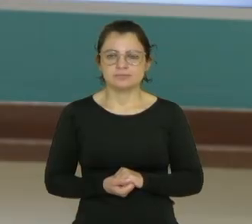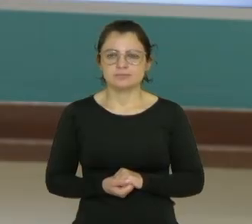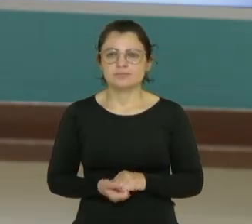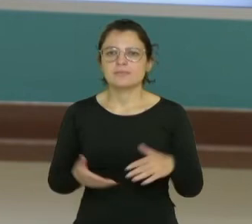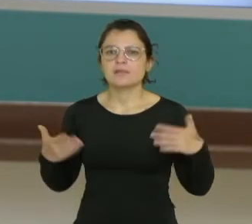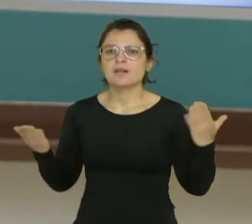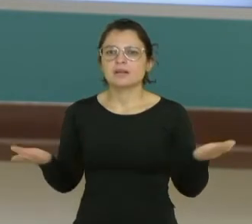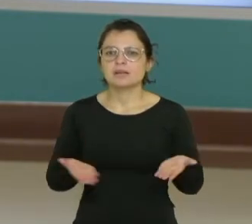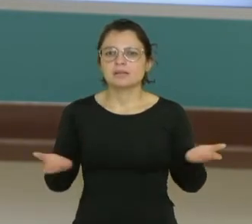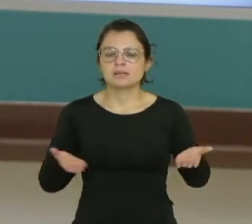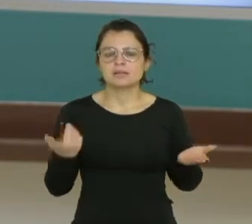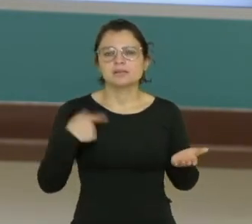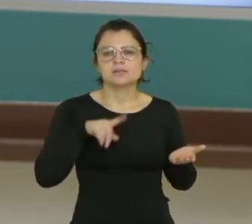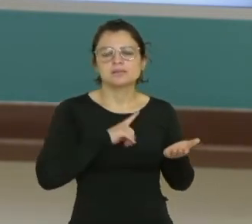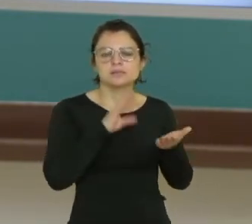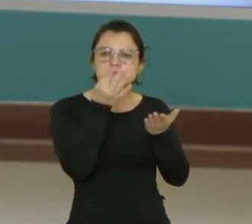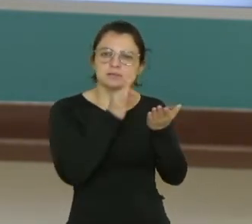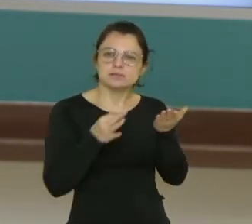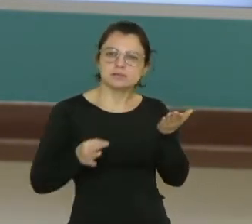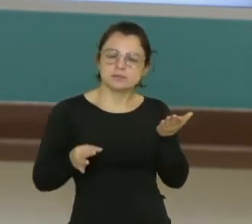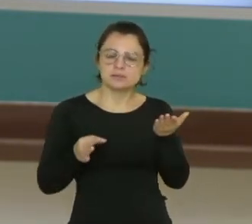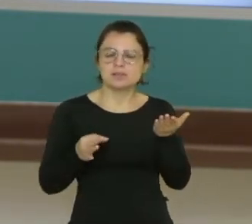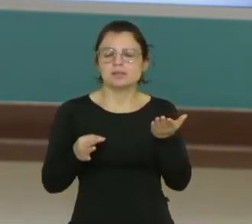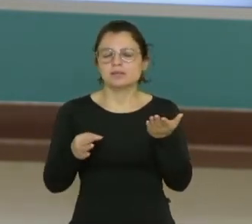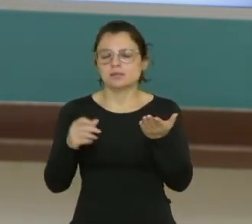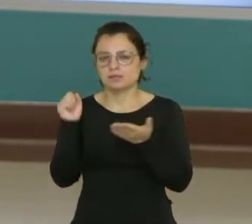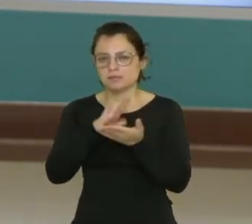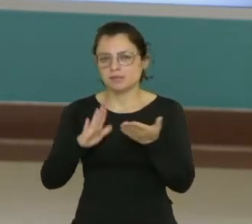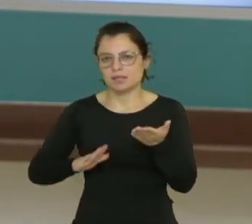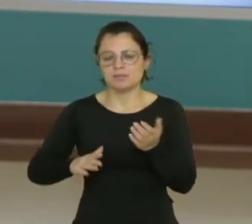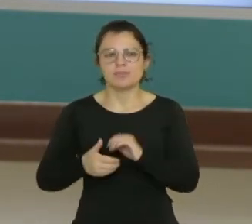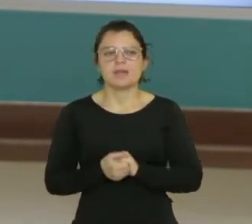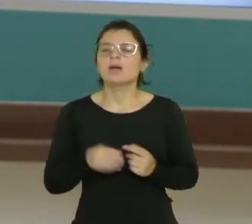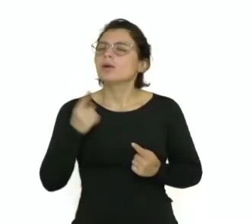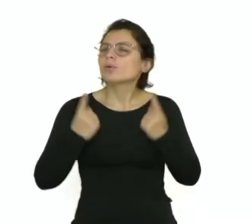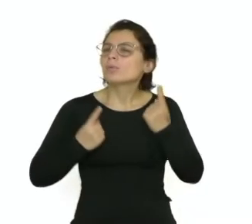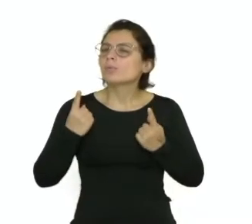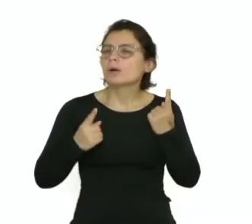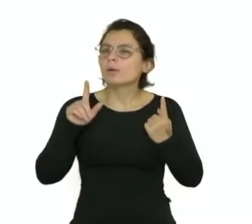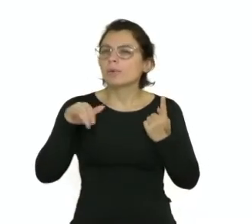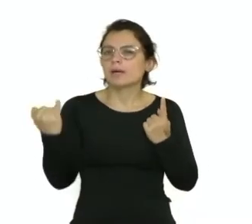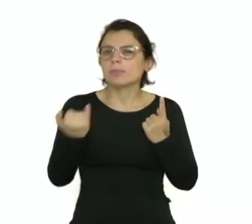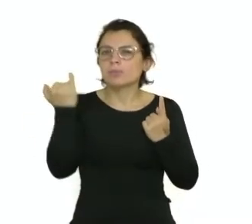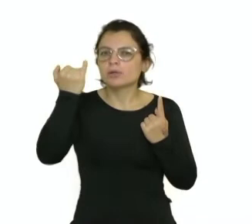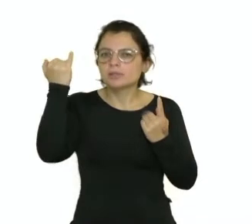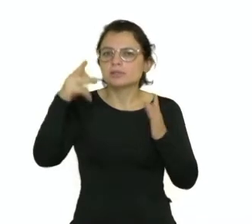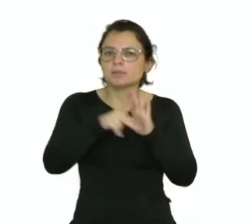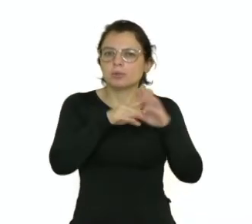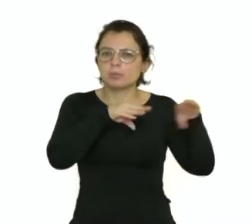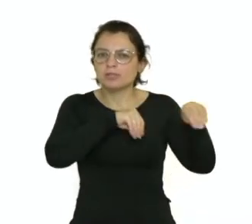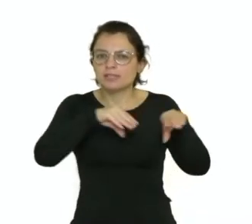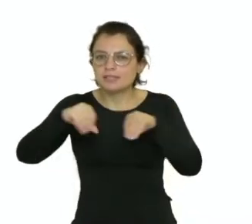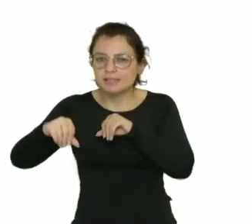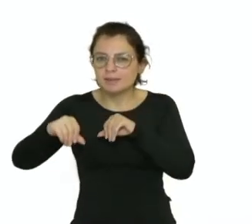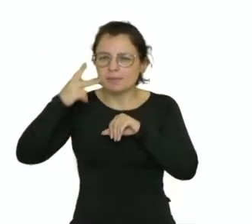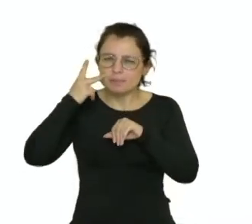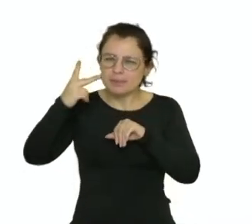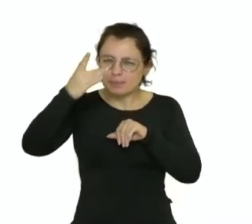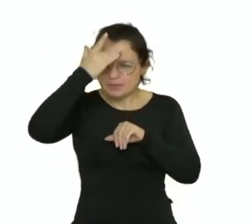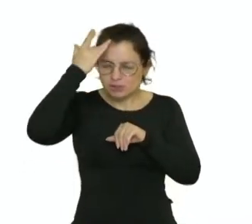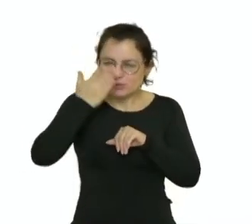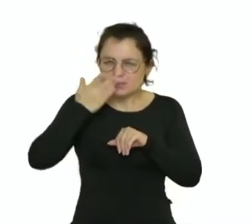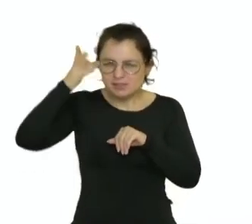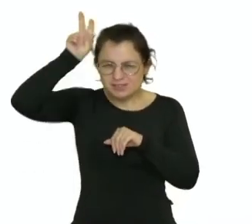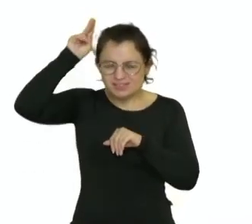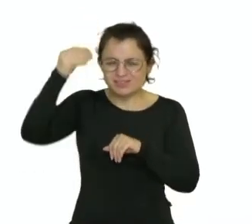Vamos fazer a correção da nossa atividade, segunda série. Então veja, qual a importância do território para os indígenas que